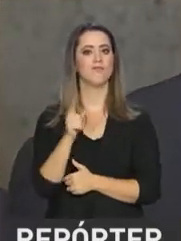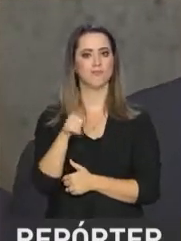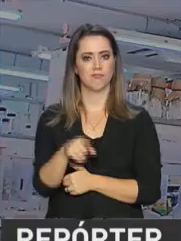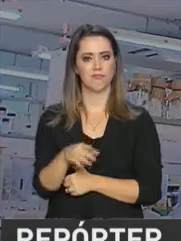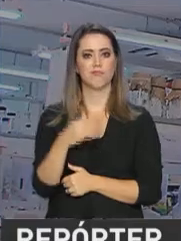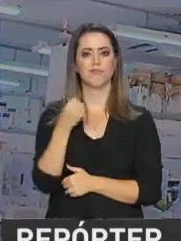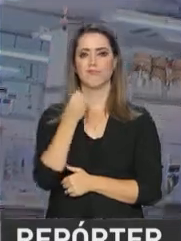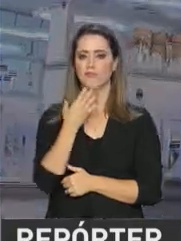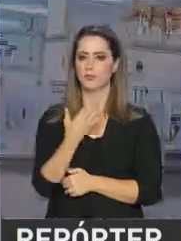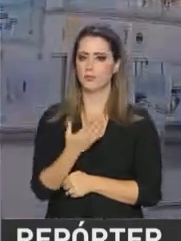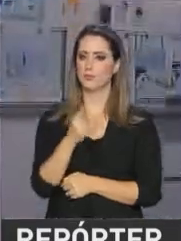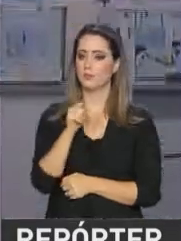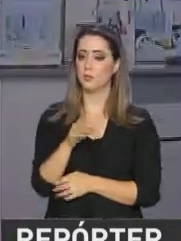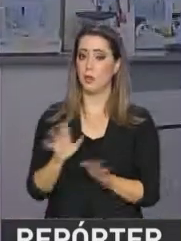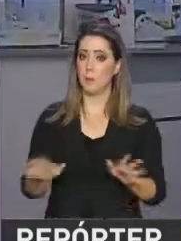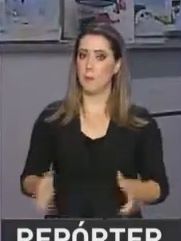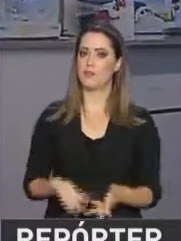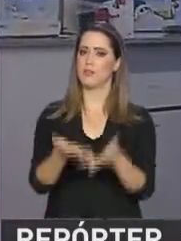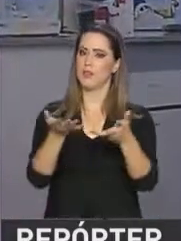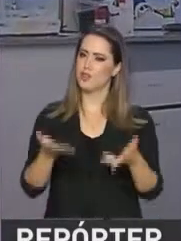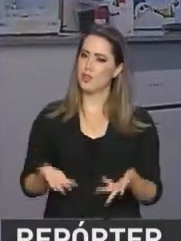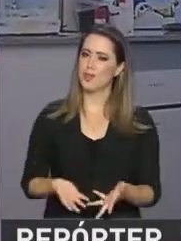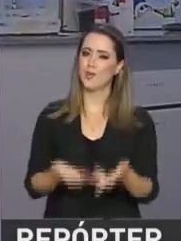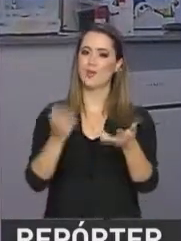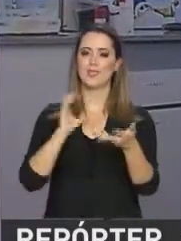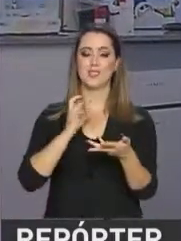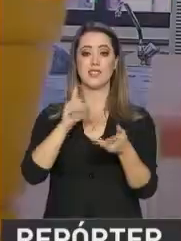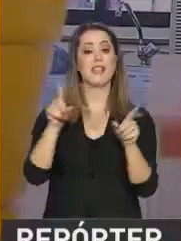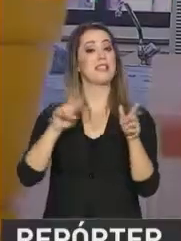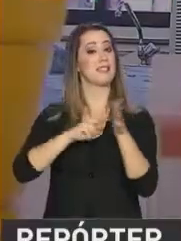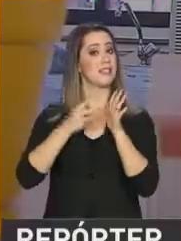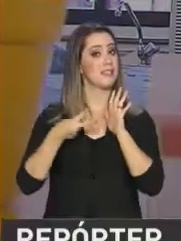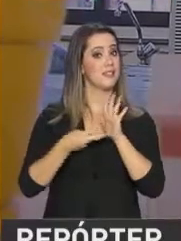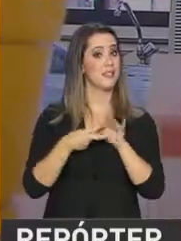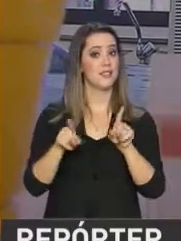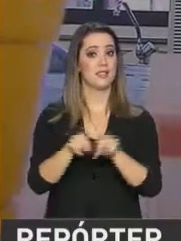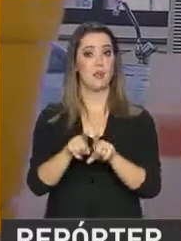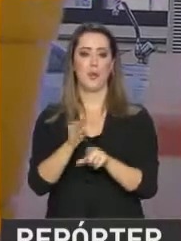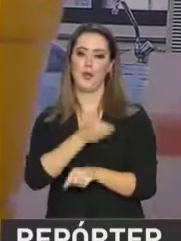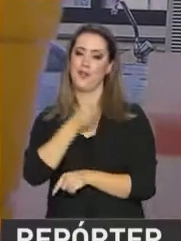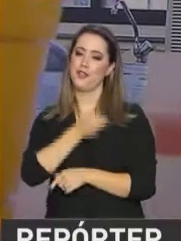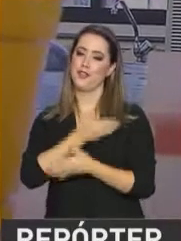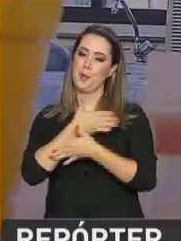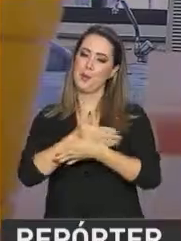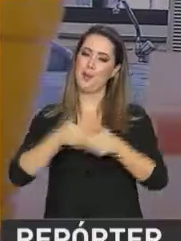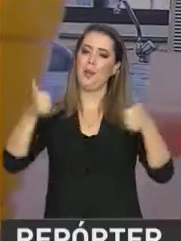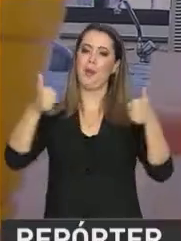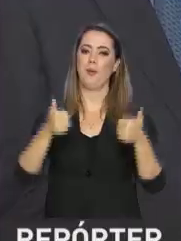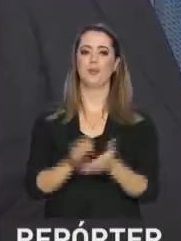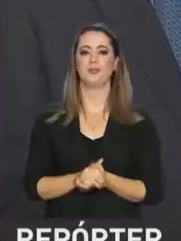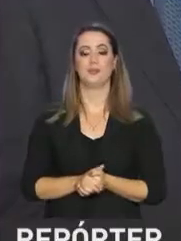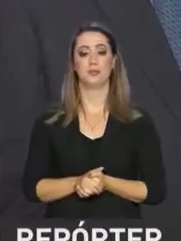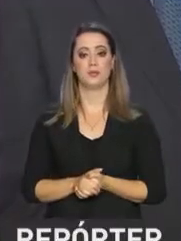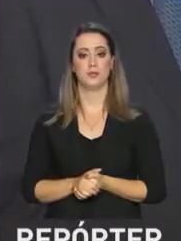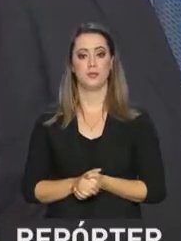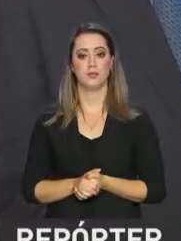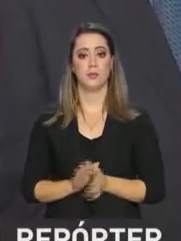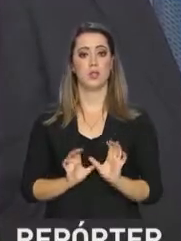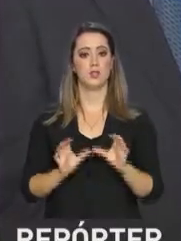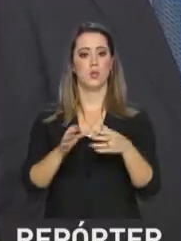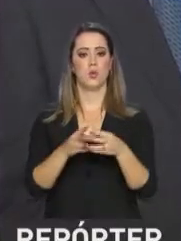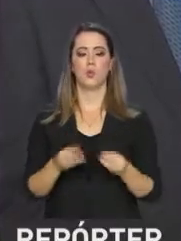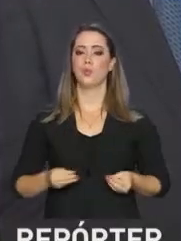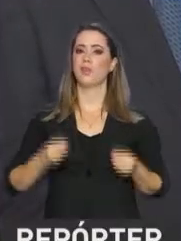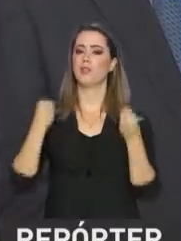grande ganho mais incentivo à ciência significa também uma vida melhor para os brasileiros essa é a área que vai